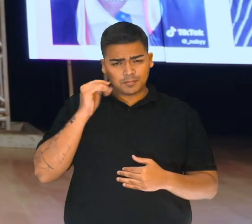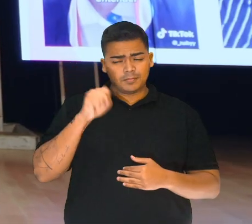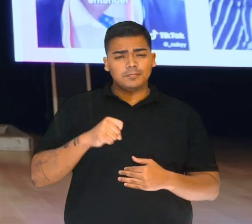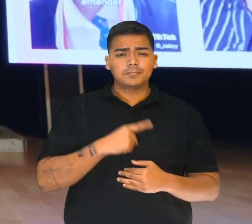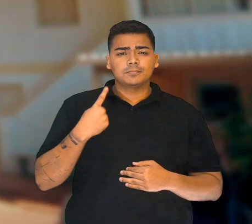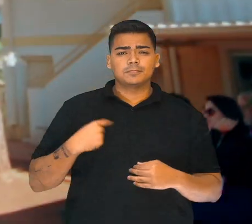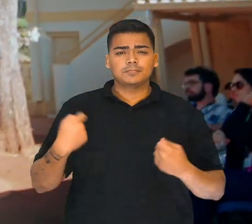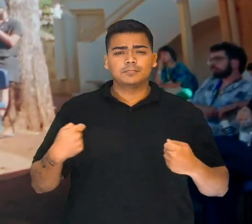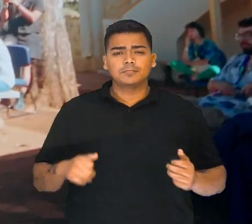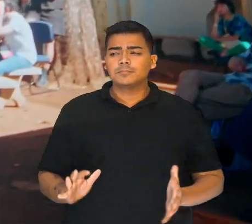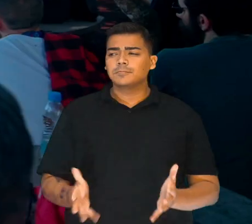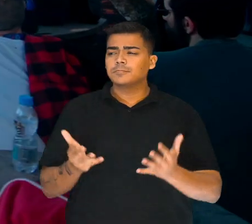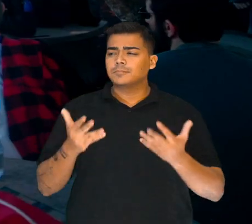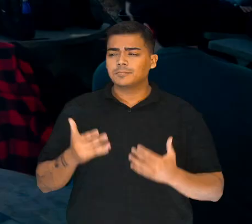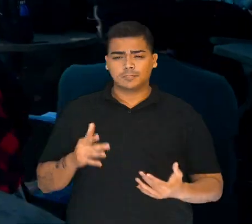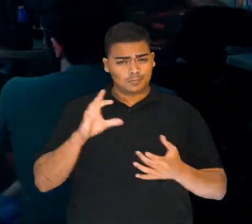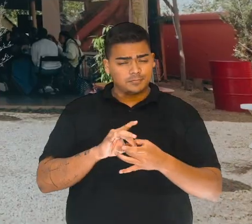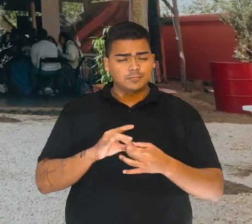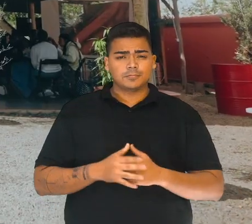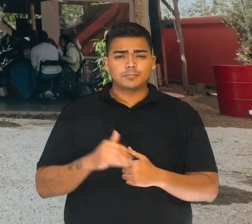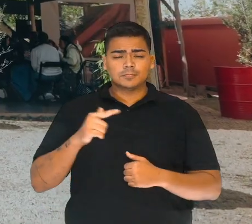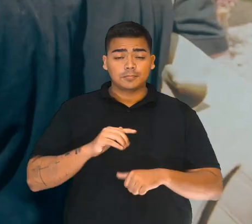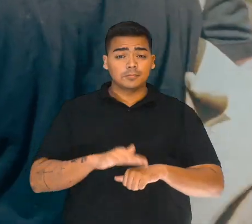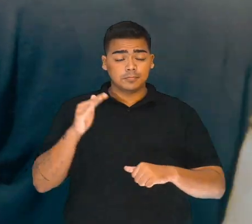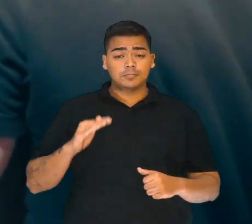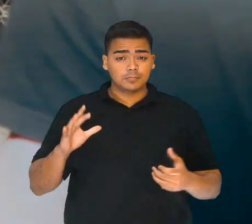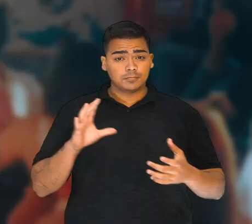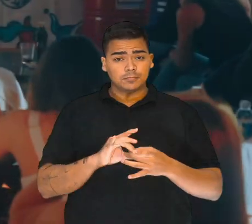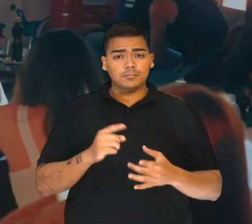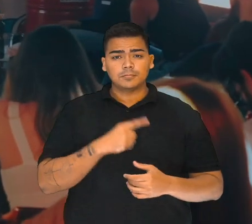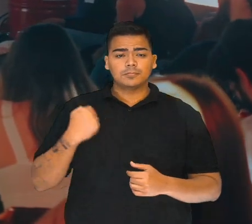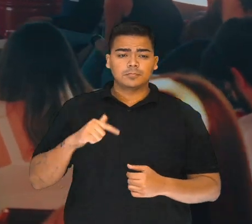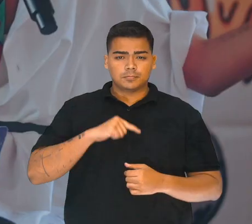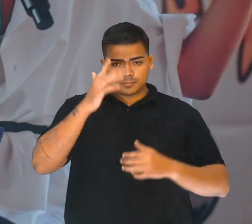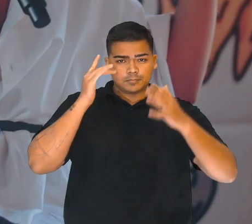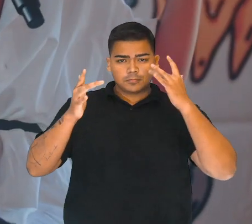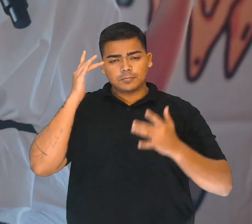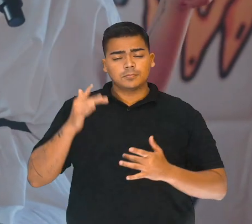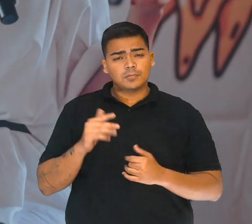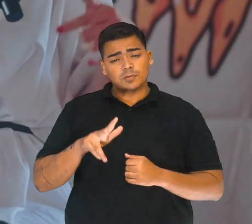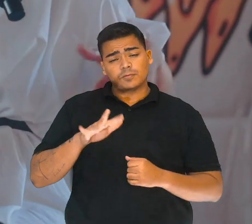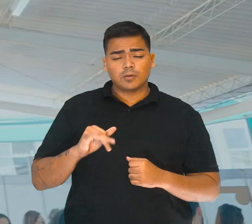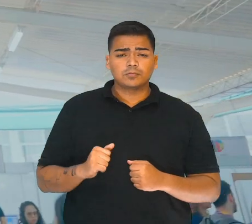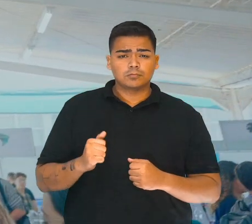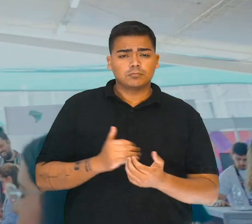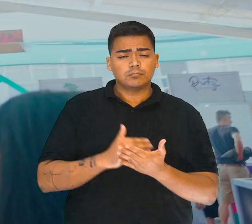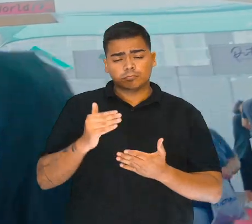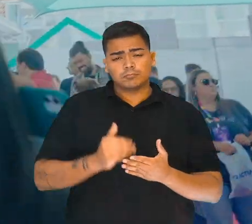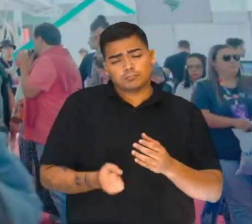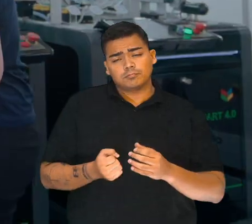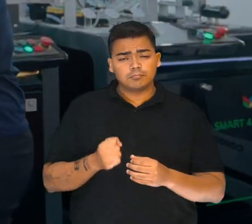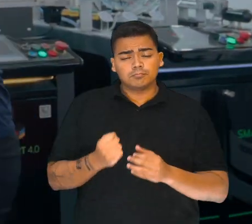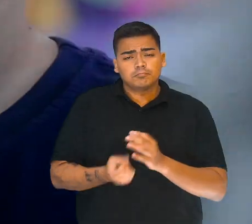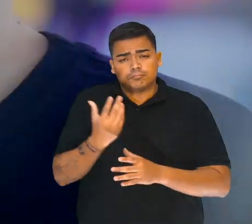gente precisa promover a conexão por causa da serendipidade. Quanto mais conexões a gente fazer entre as pessoas, maior a probabilidade de surgirem coisas.